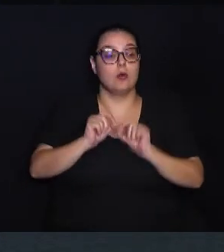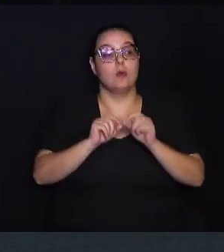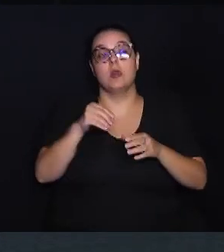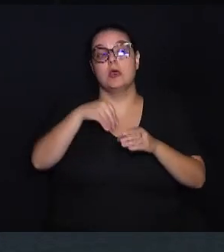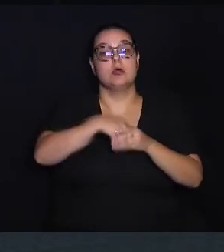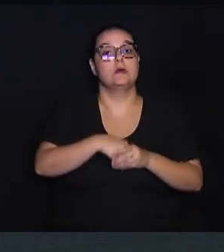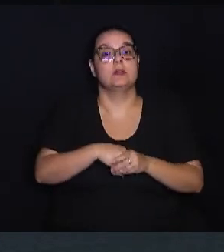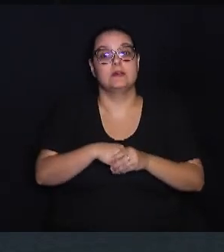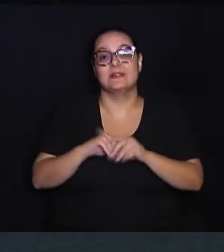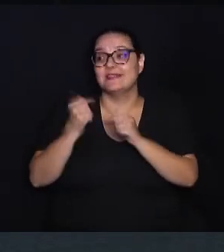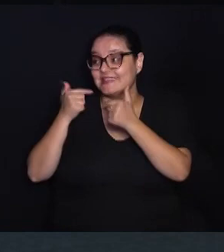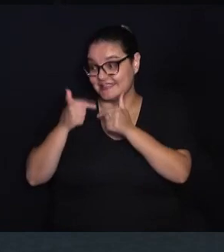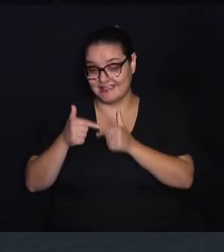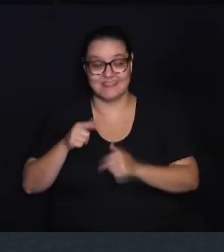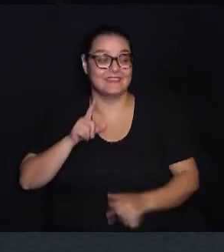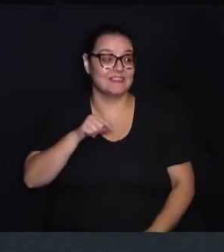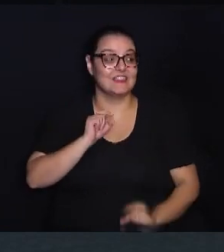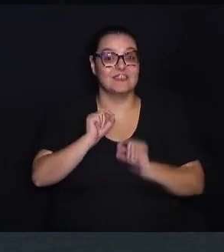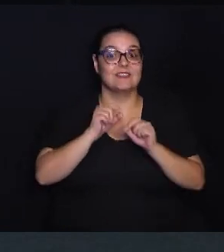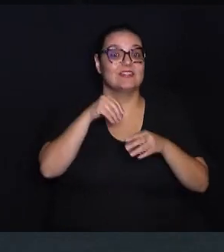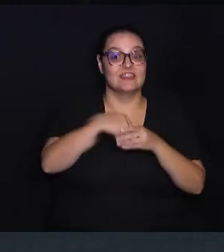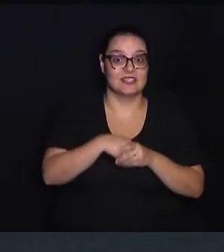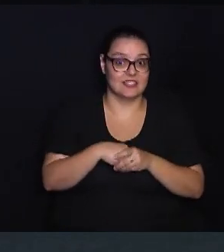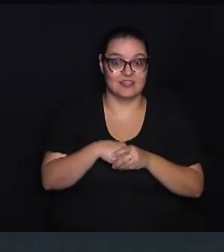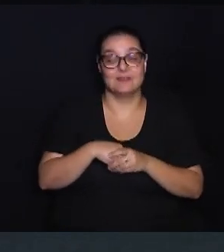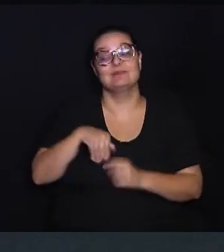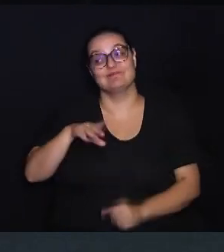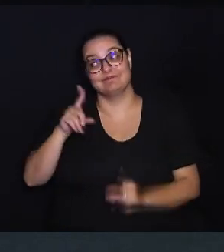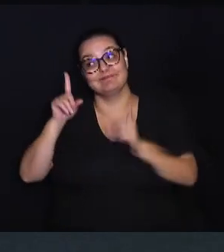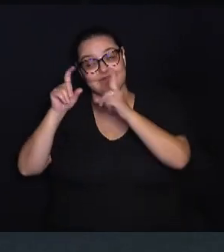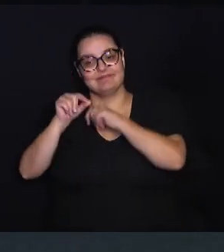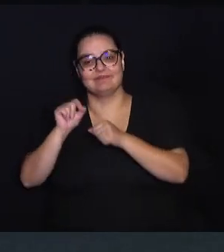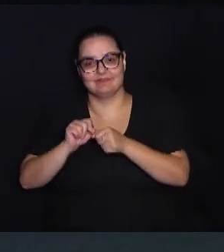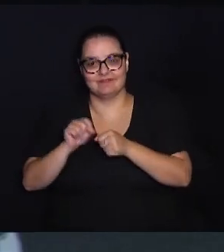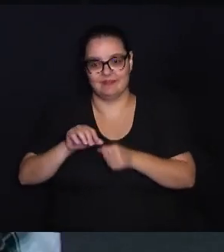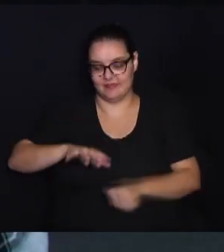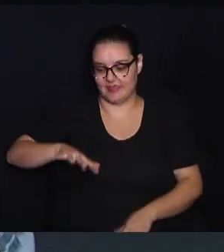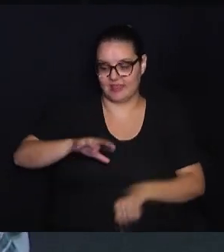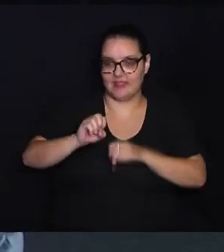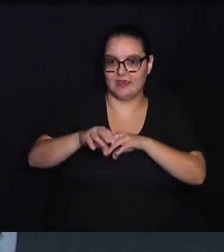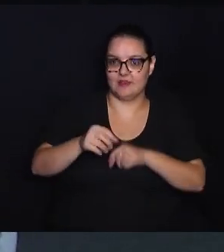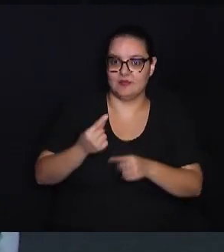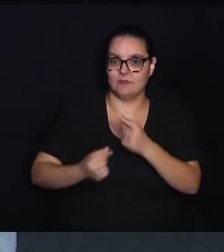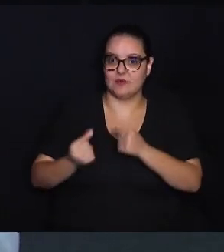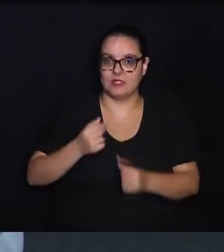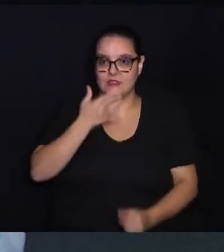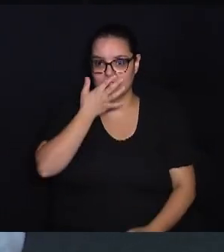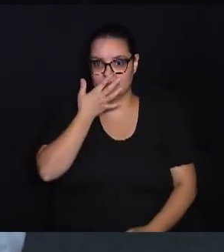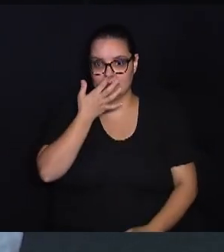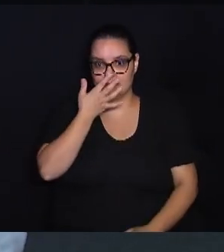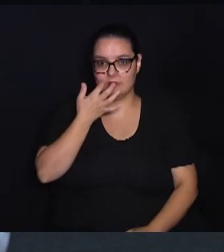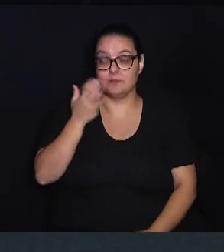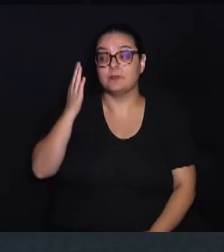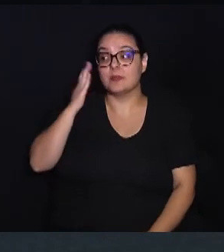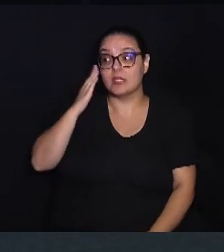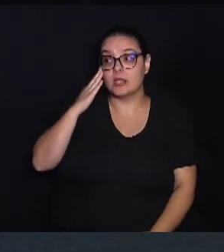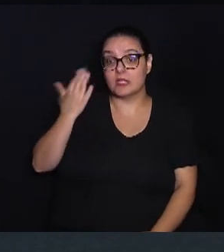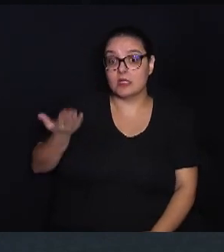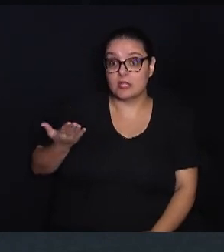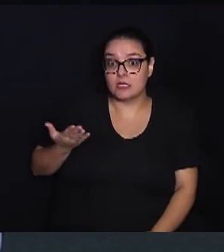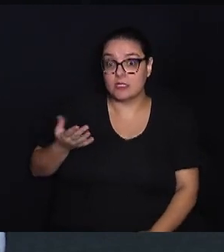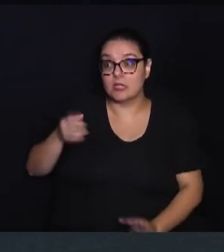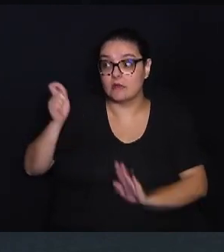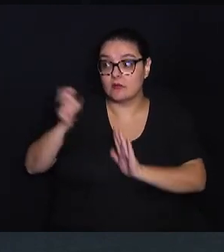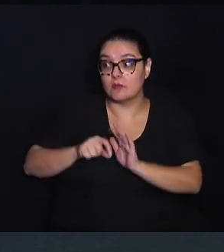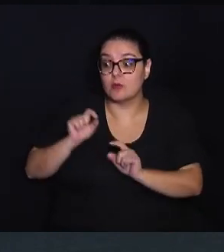que deve conter, então, nesse planejamento? É uma das coisas mais difíceis de se fazer no campo da educação financeira, é a gente